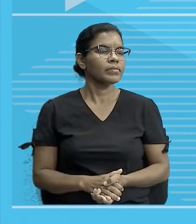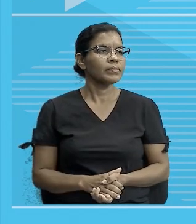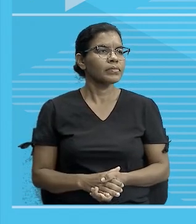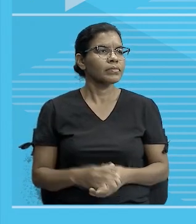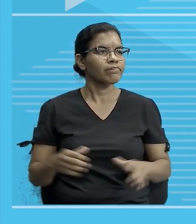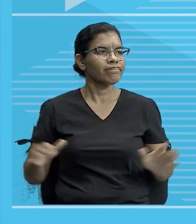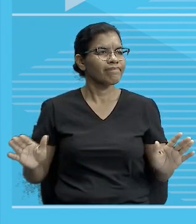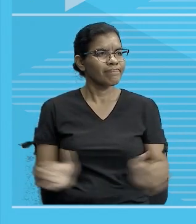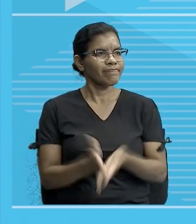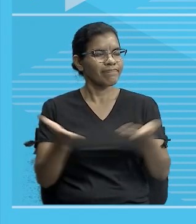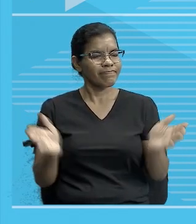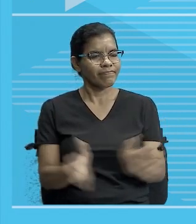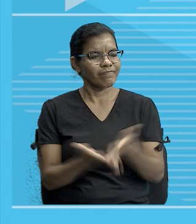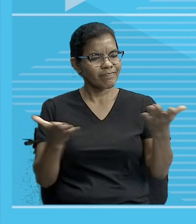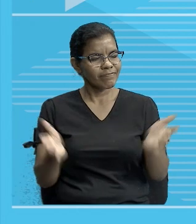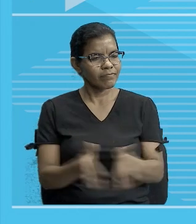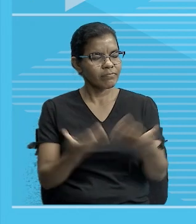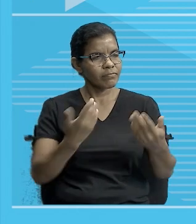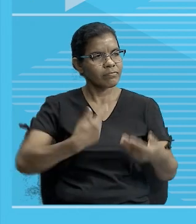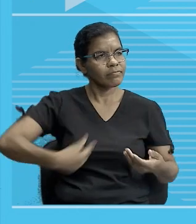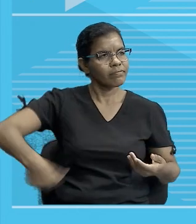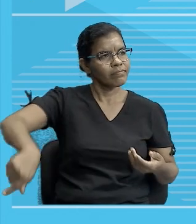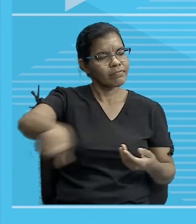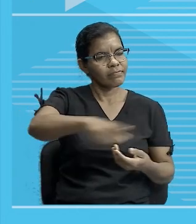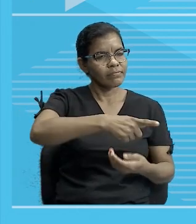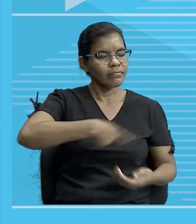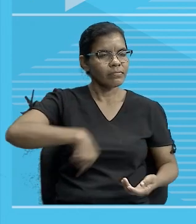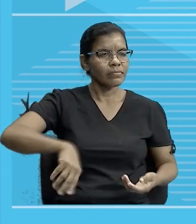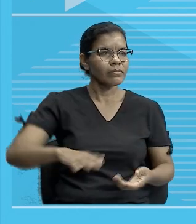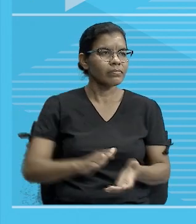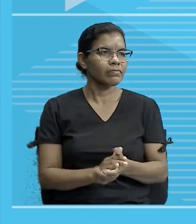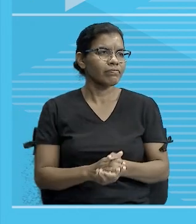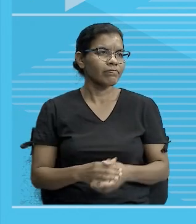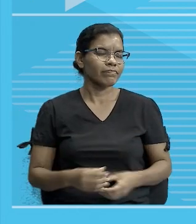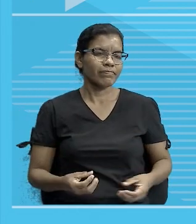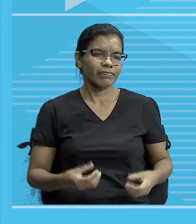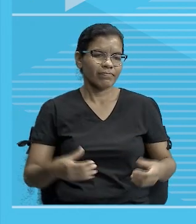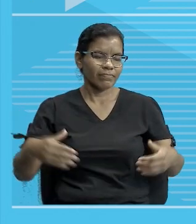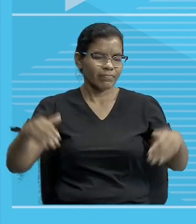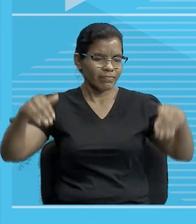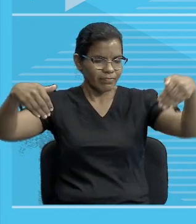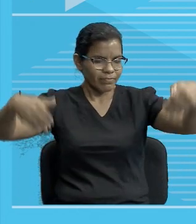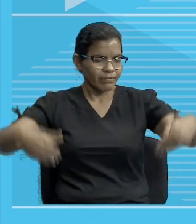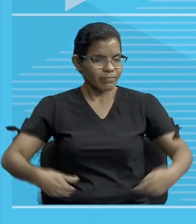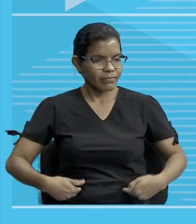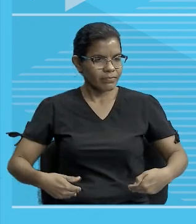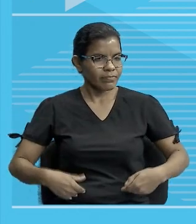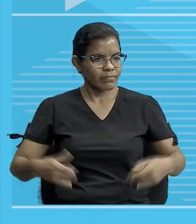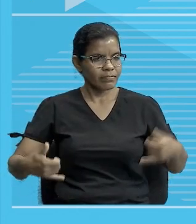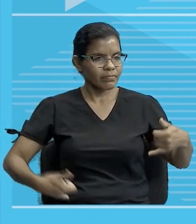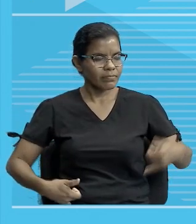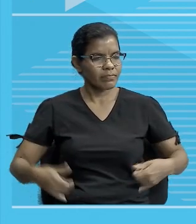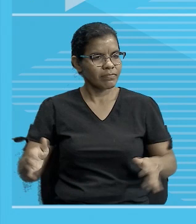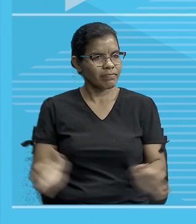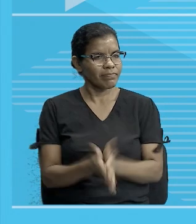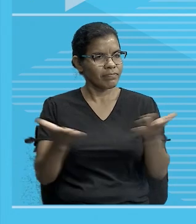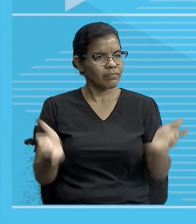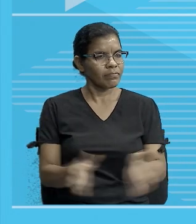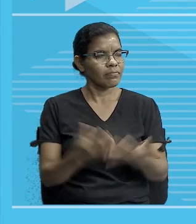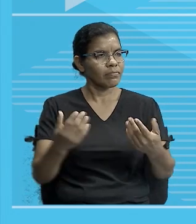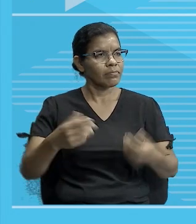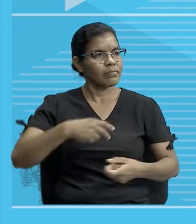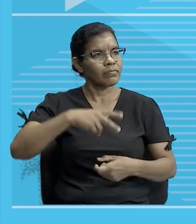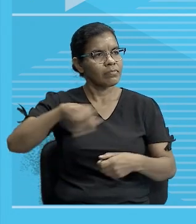E a massa de camponeses vivendo na pobreza. Notadamente, o país vivia ali uma